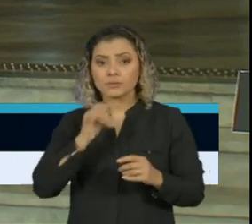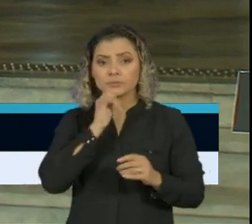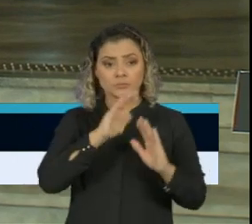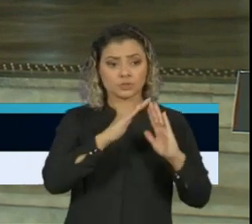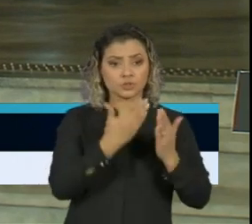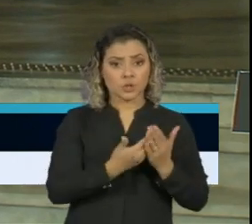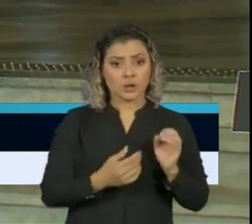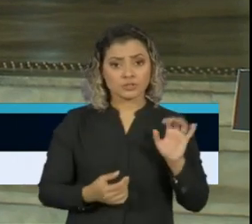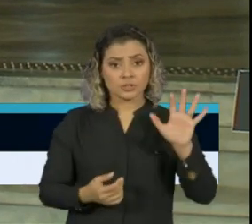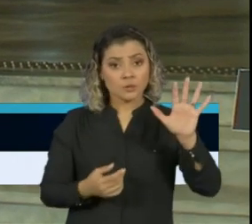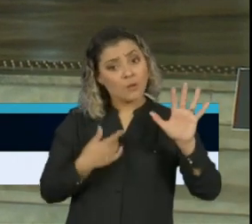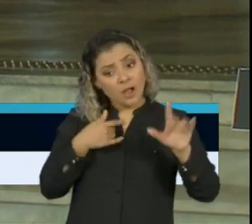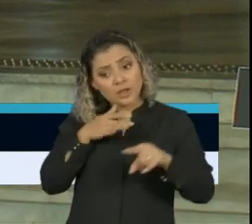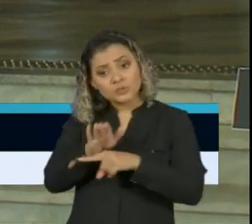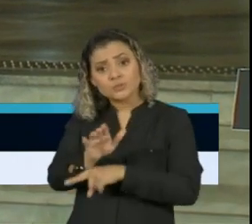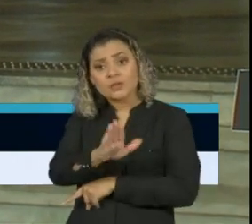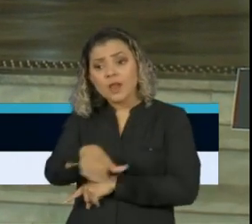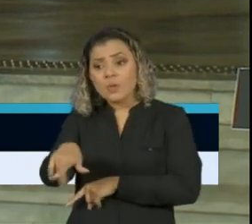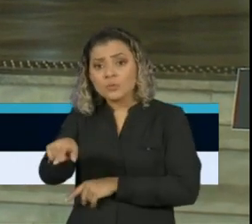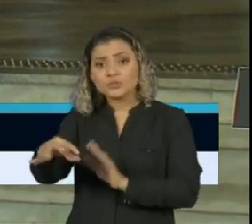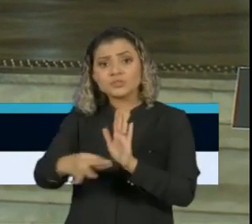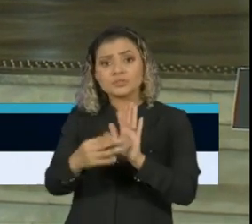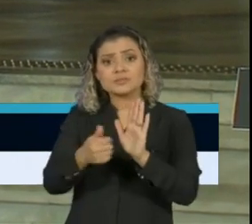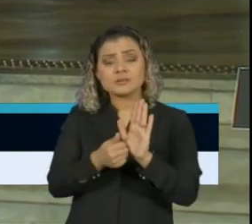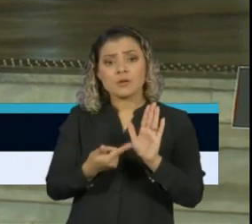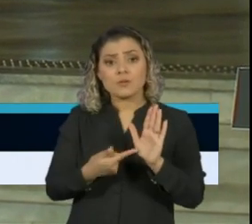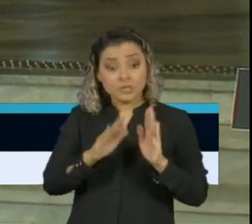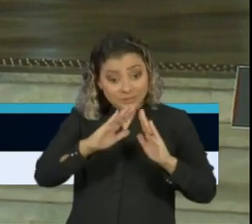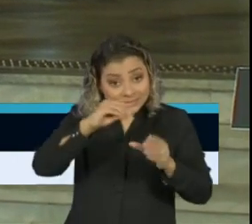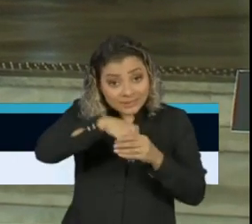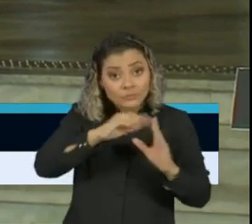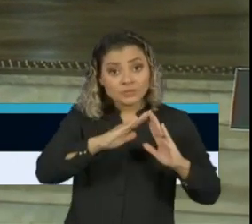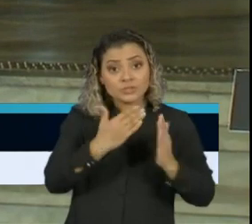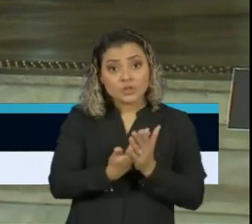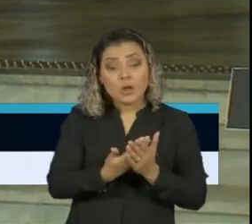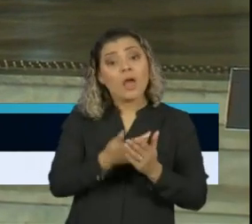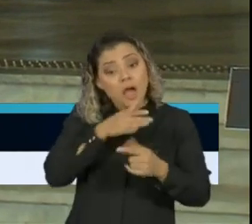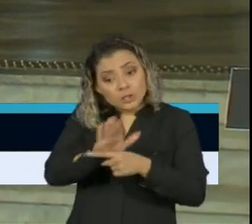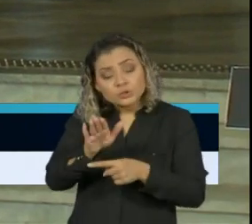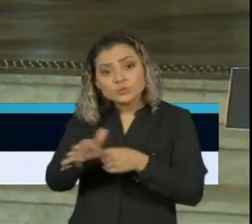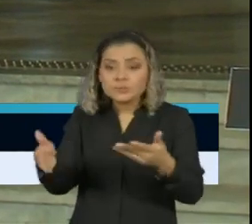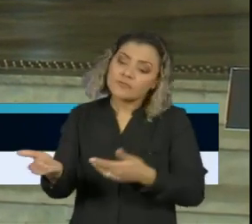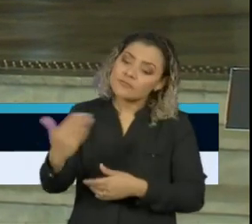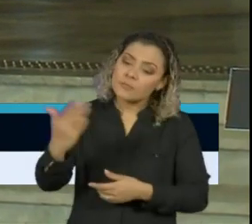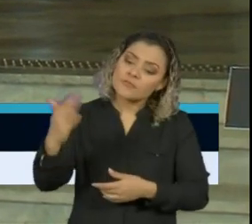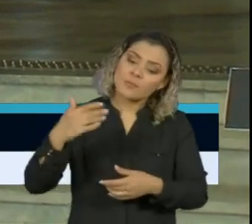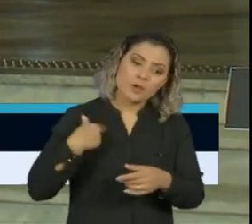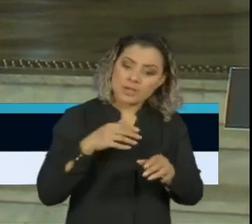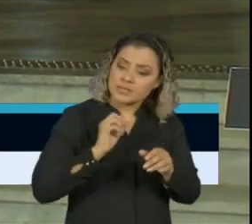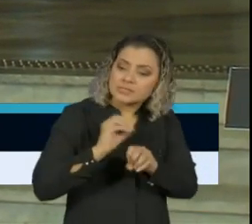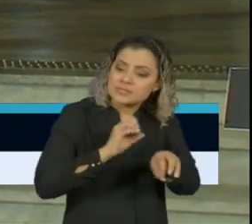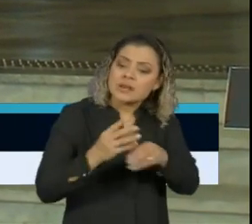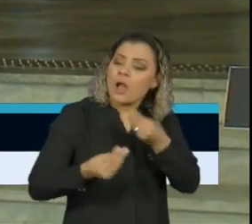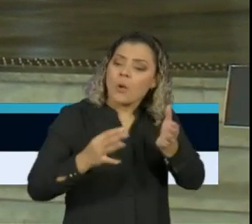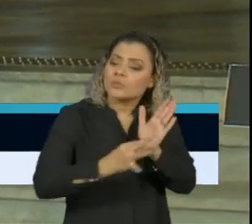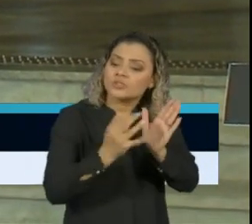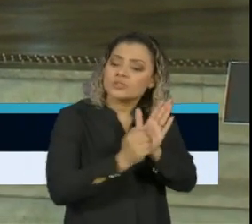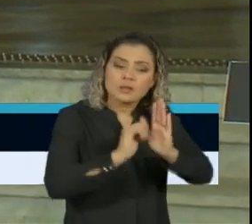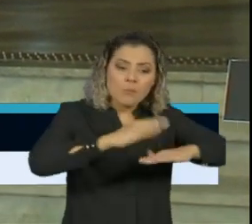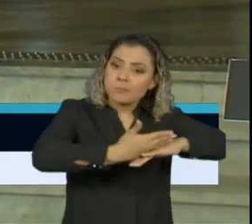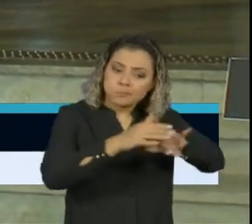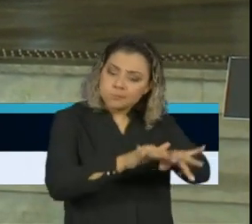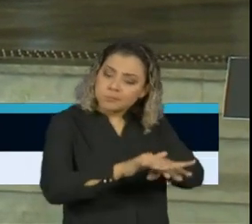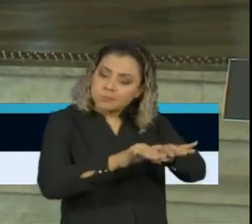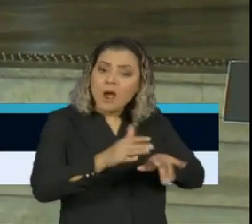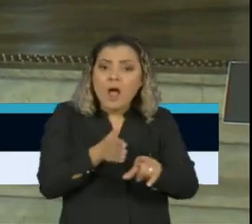é quem ajuda o aluno que mais precisa a realizar as inscrições. Esta é a nossa principal crítica neste momento ao Enem, onde as